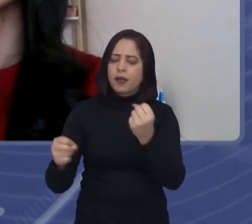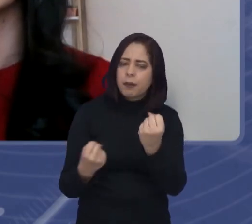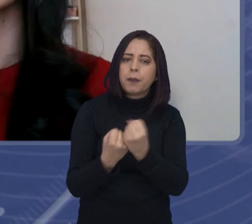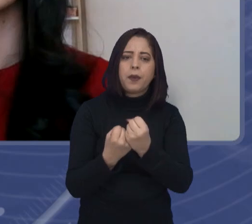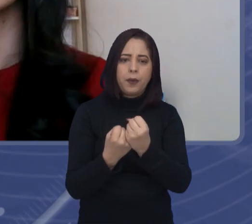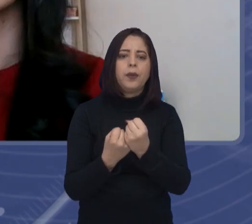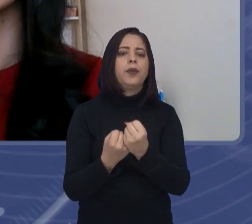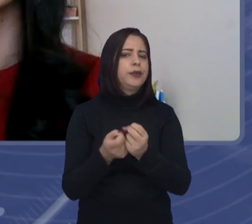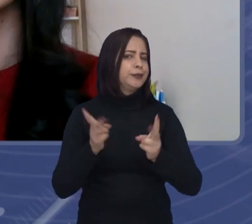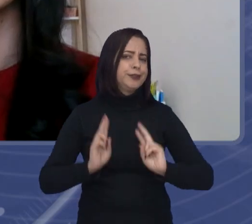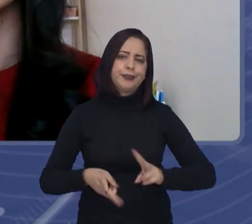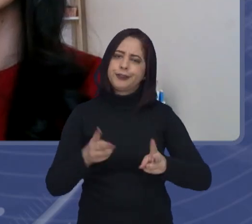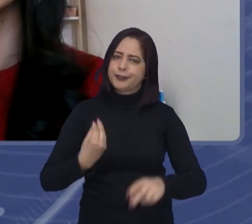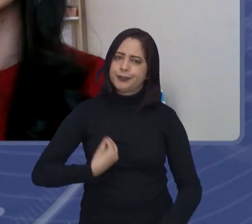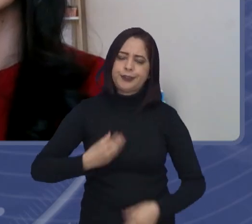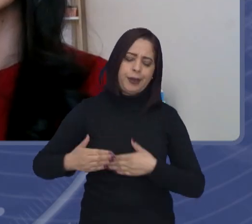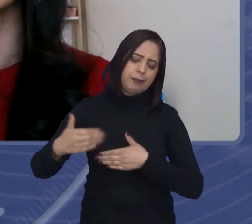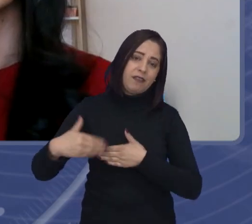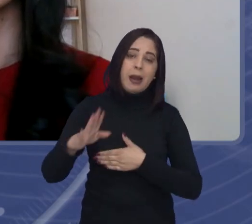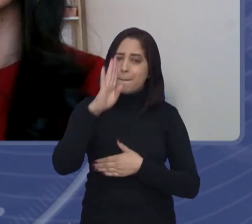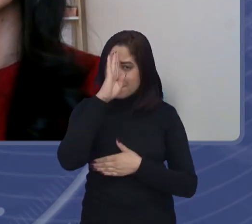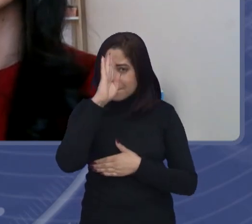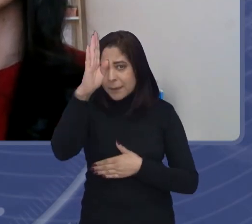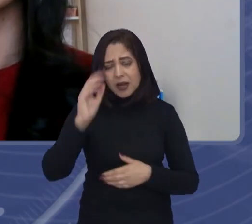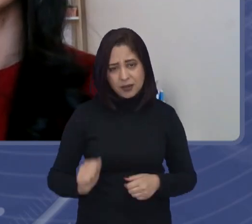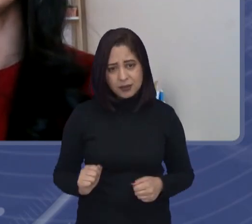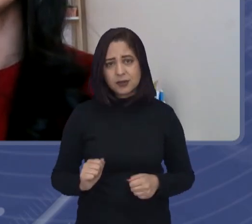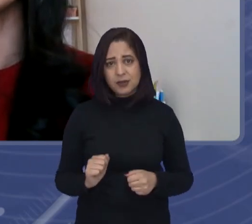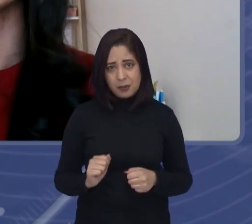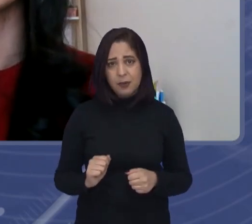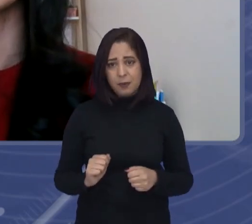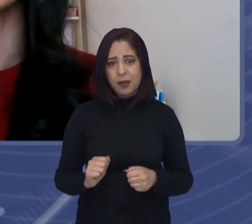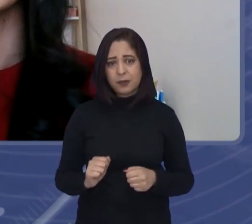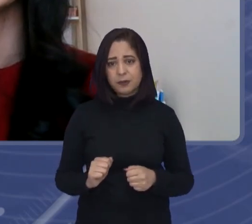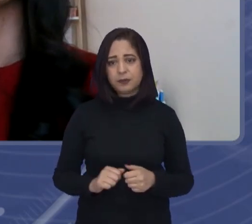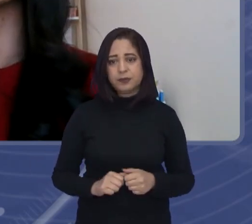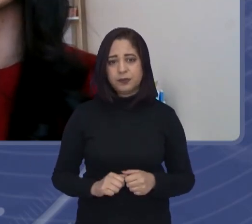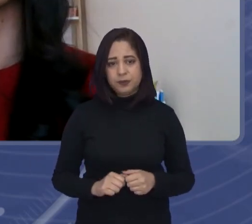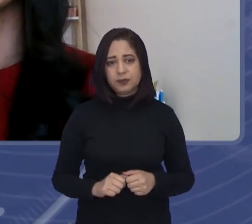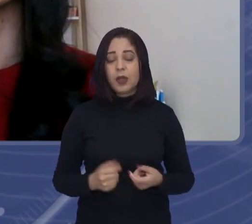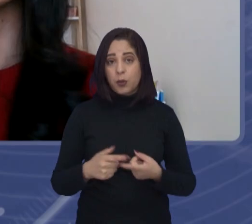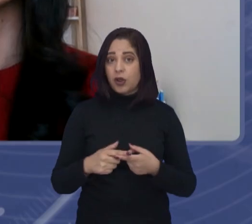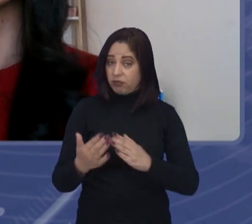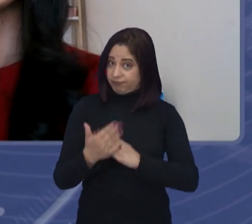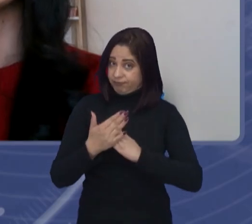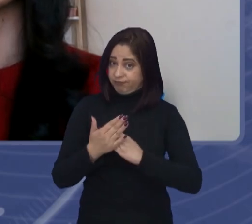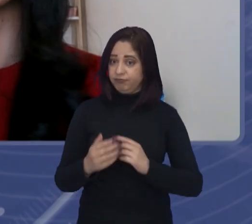apoio ao longo de toda a vida, principalmente daqueles que estão ali, né? Próximos de nós, para dar esse